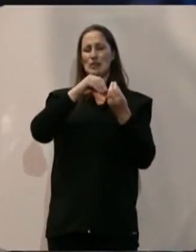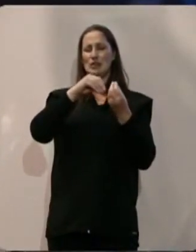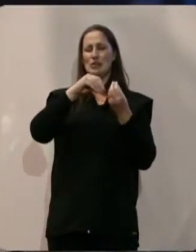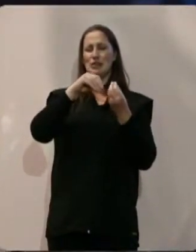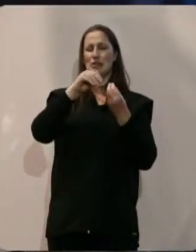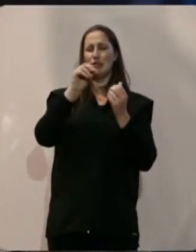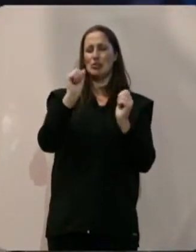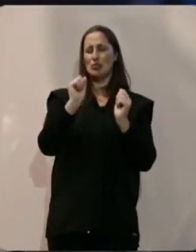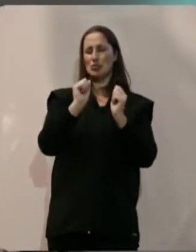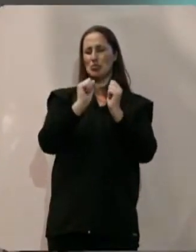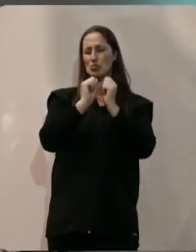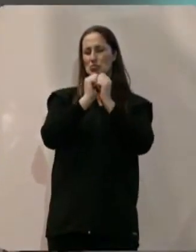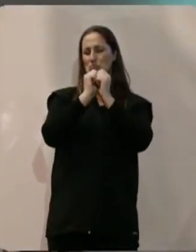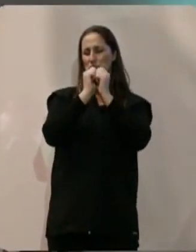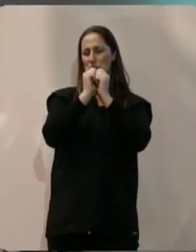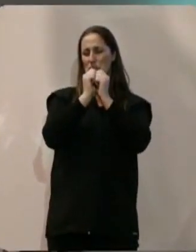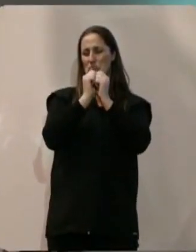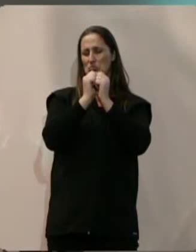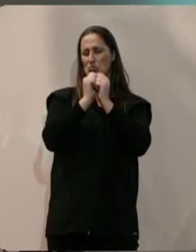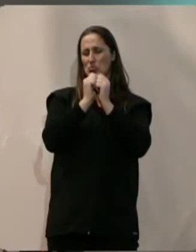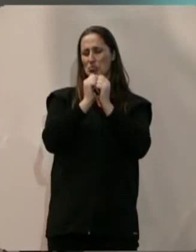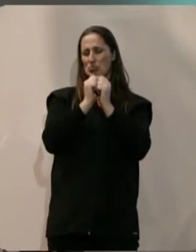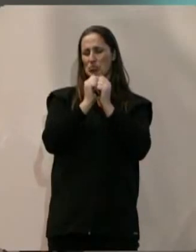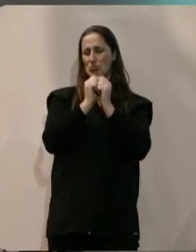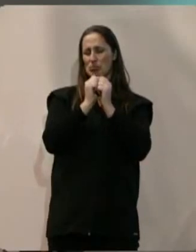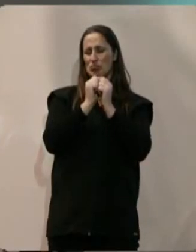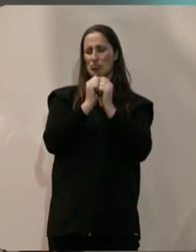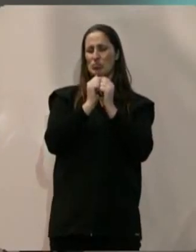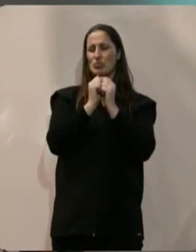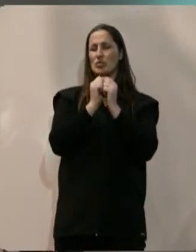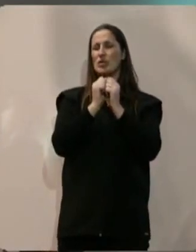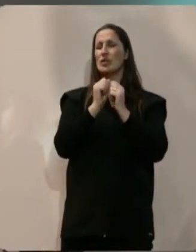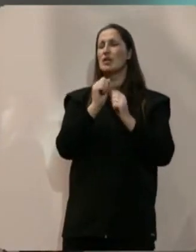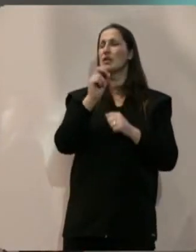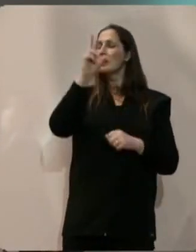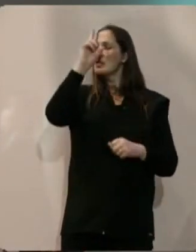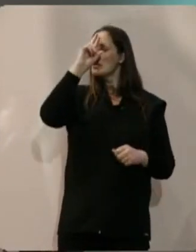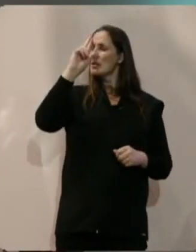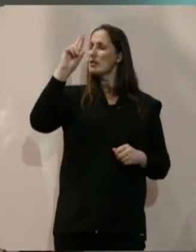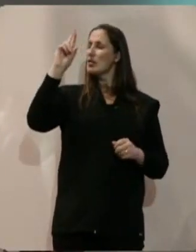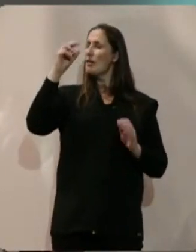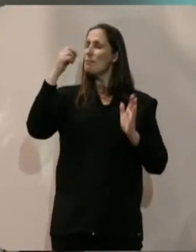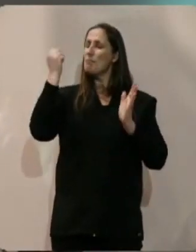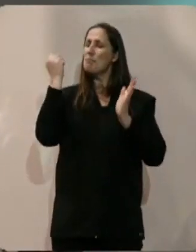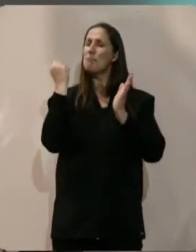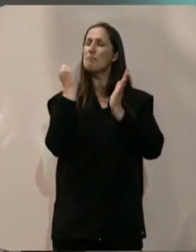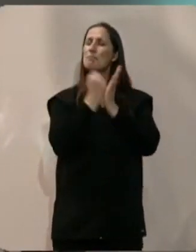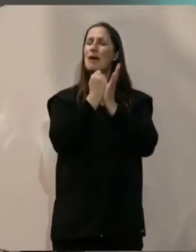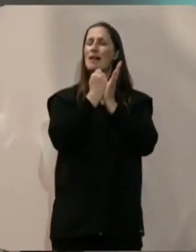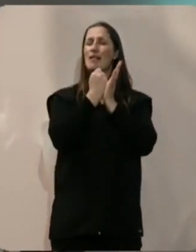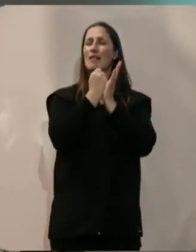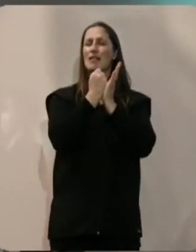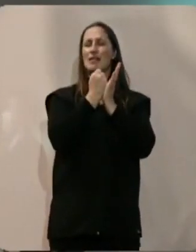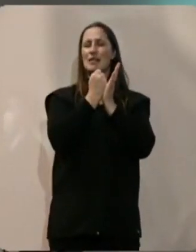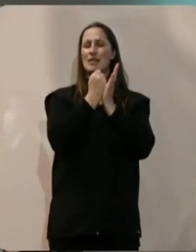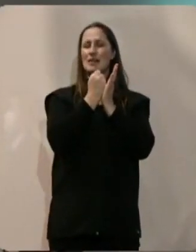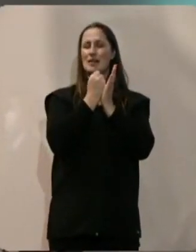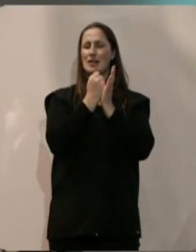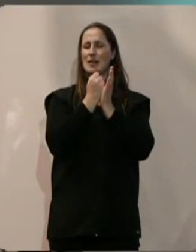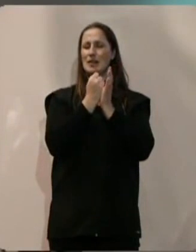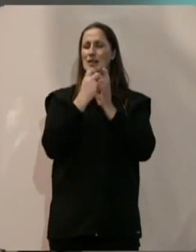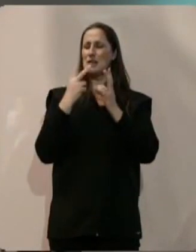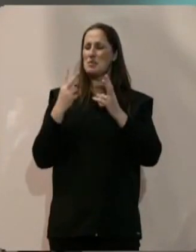se mistura na massa. E deixa, Senhor, uma marca perceptível da